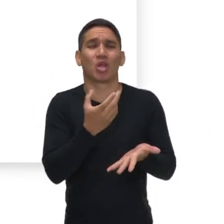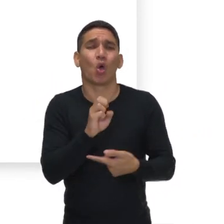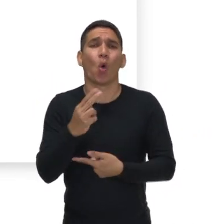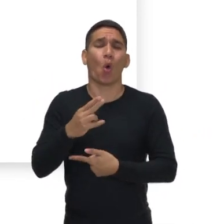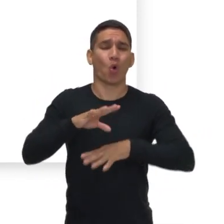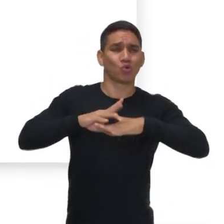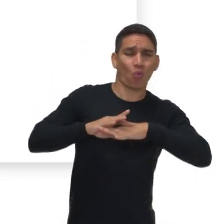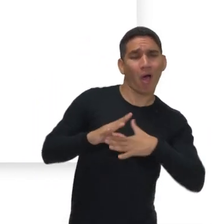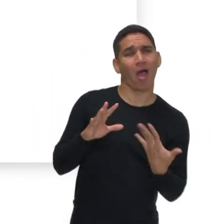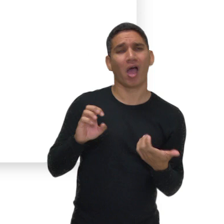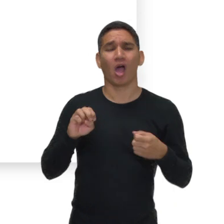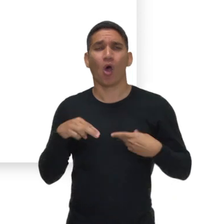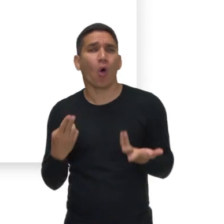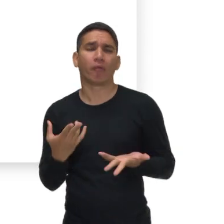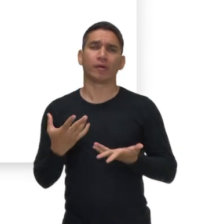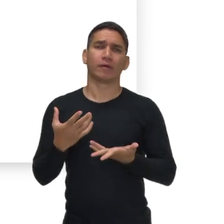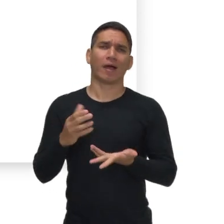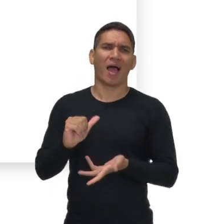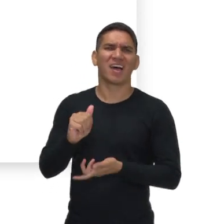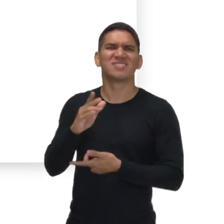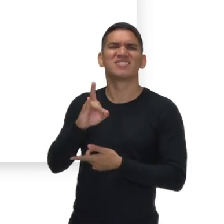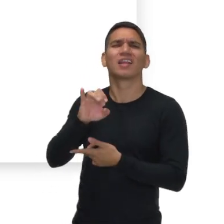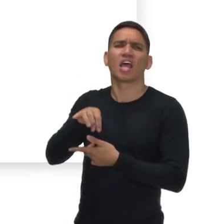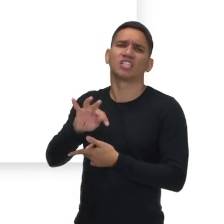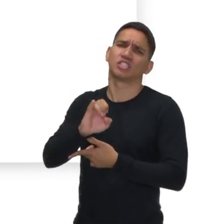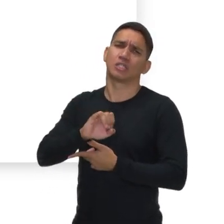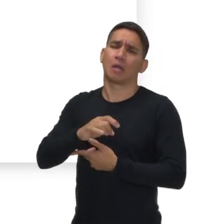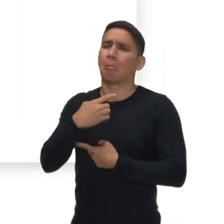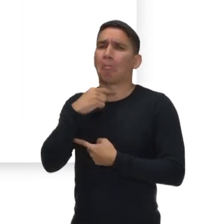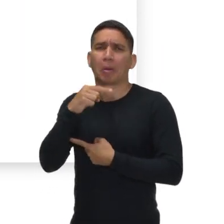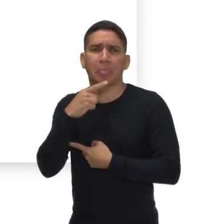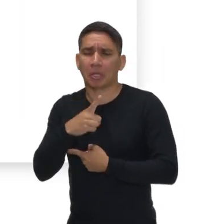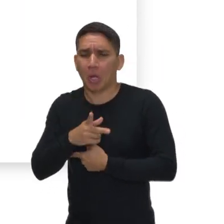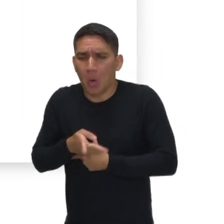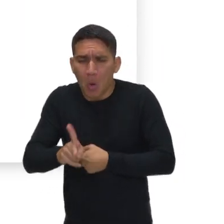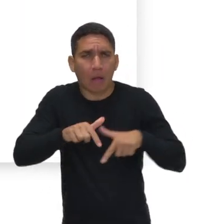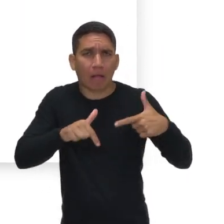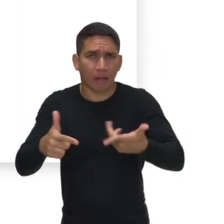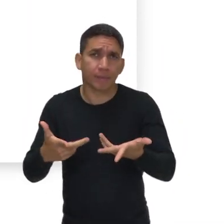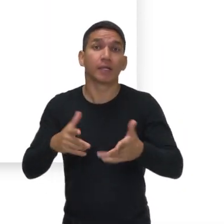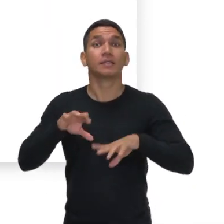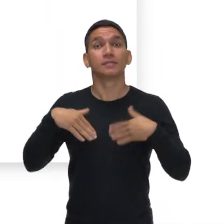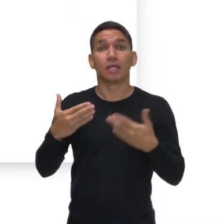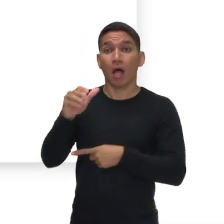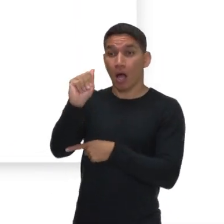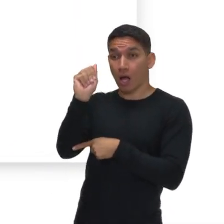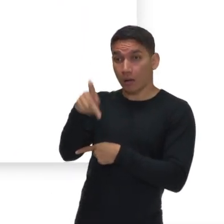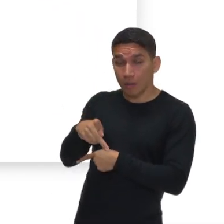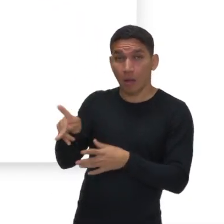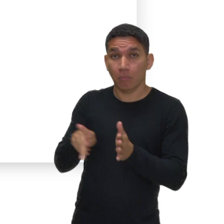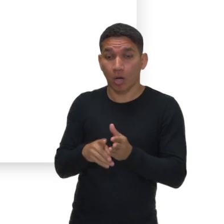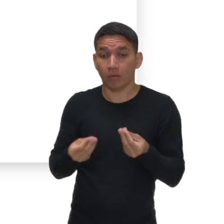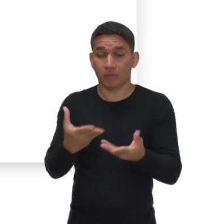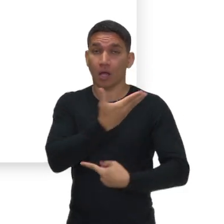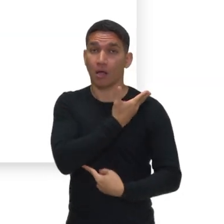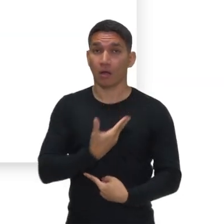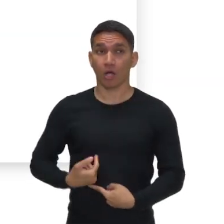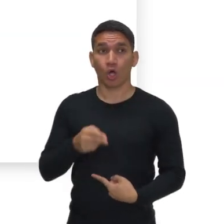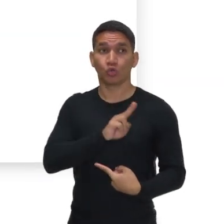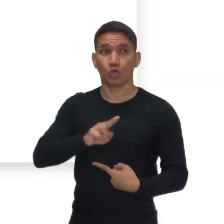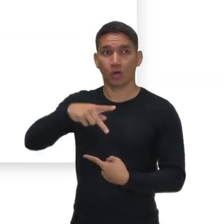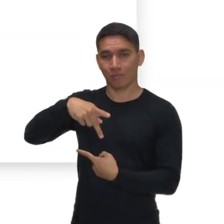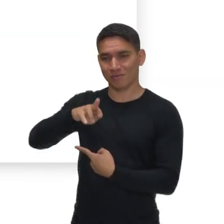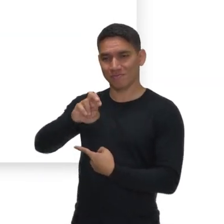ou alguma doença que lhe impossibilite de continuar trabalhando. A aposentadoria oferecida pelo governo é chamada